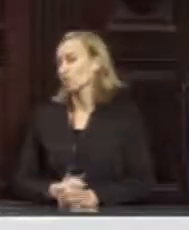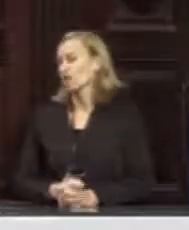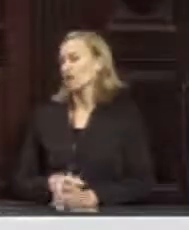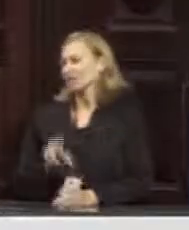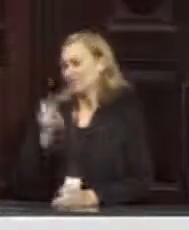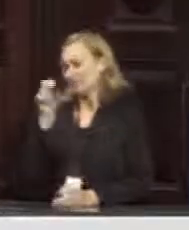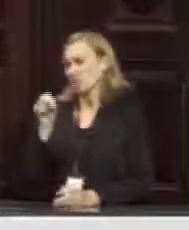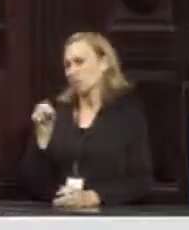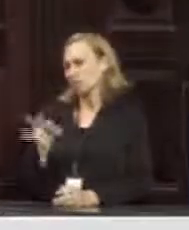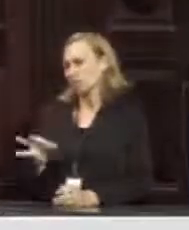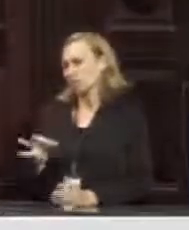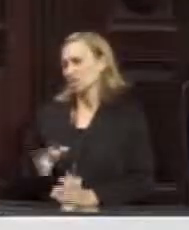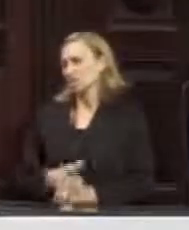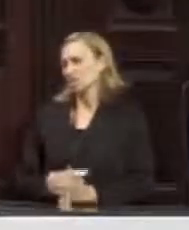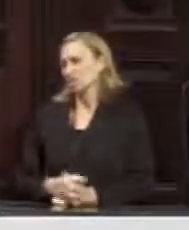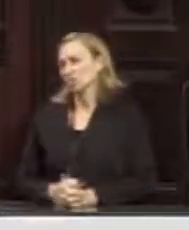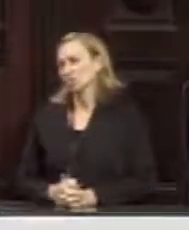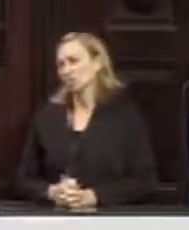50%.